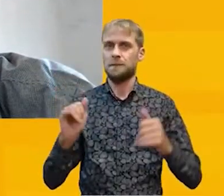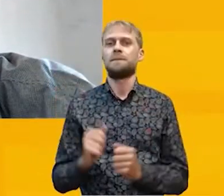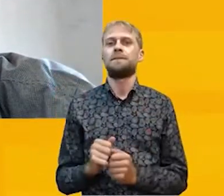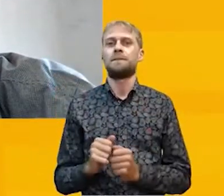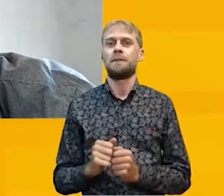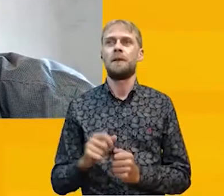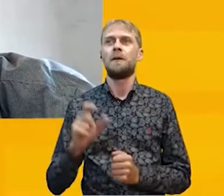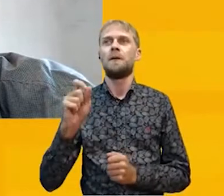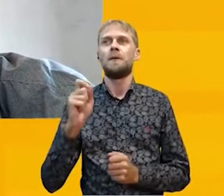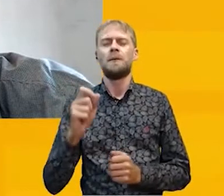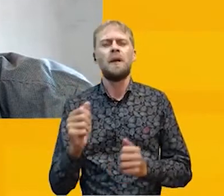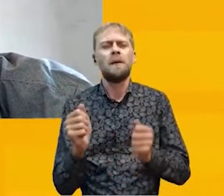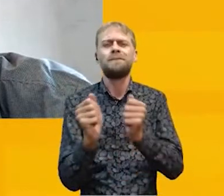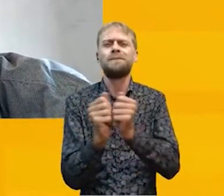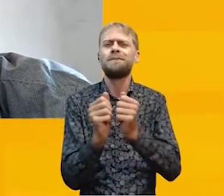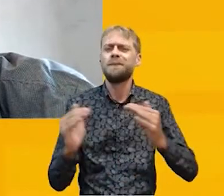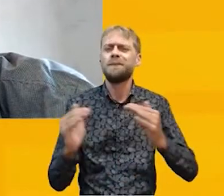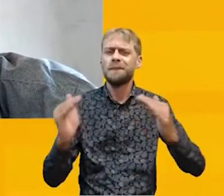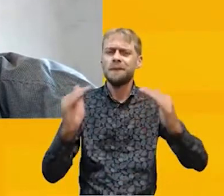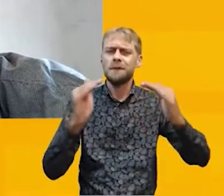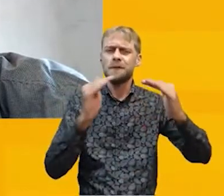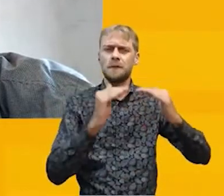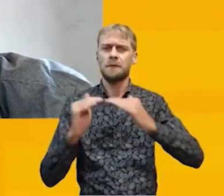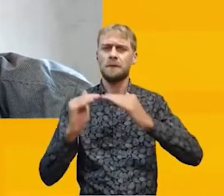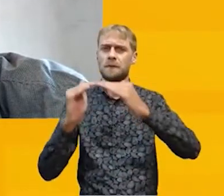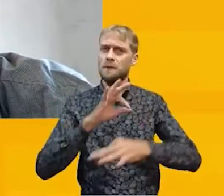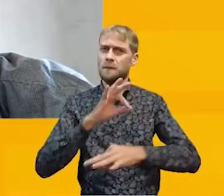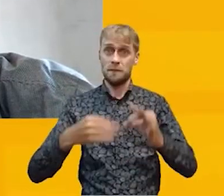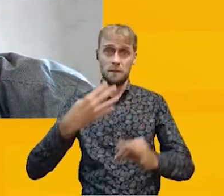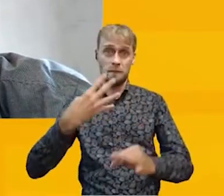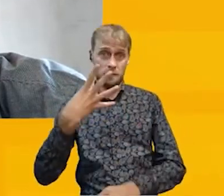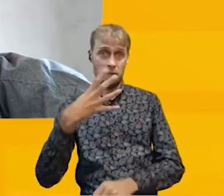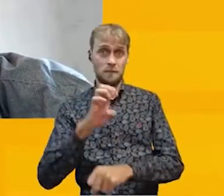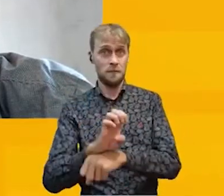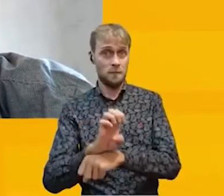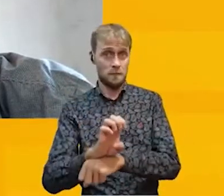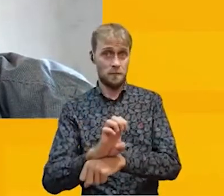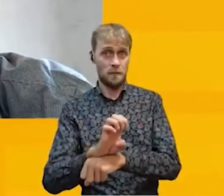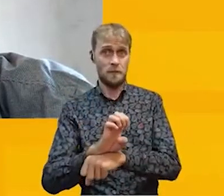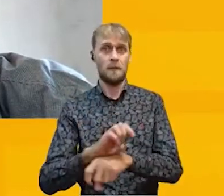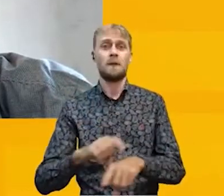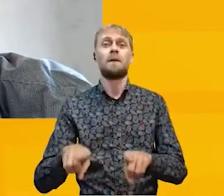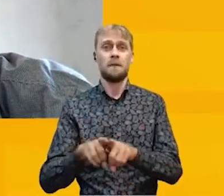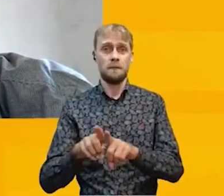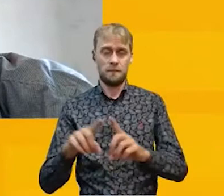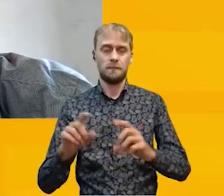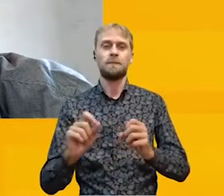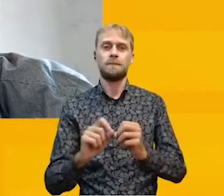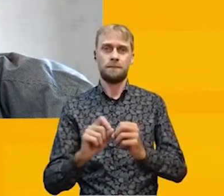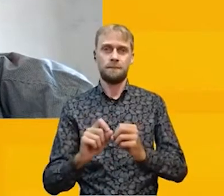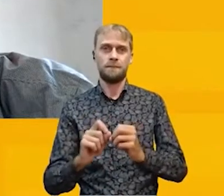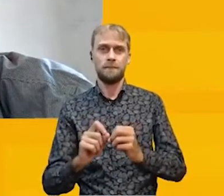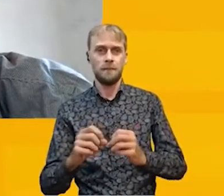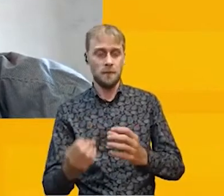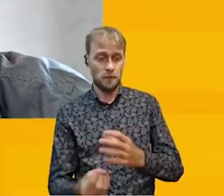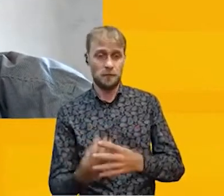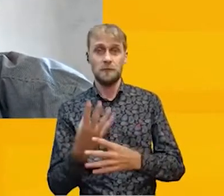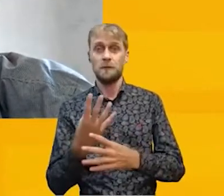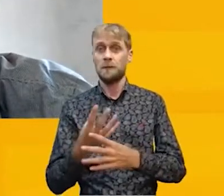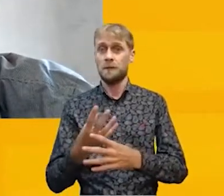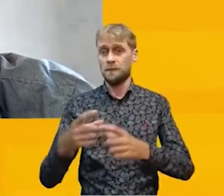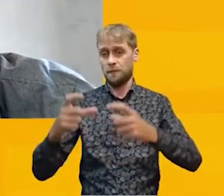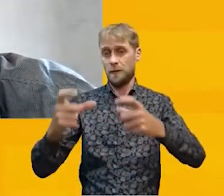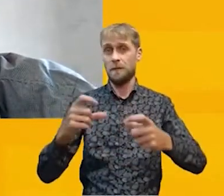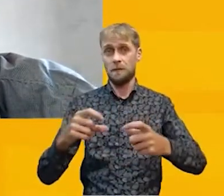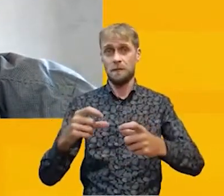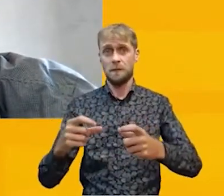o que une em projeto todos os quatro estados, que também é o que faz formar esse grande território que nós temos